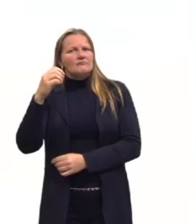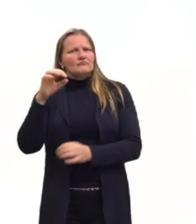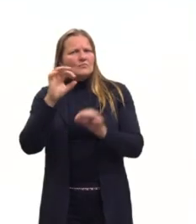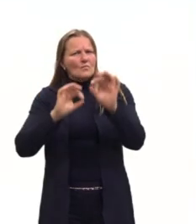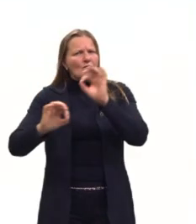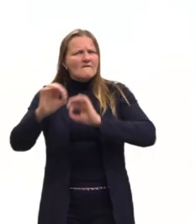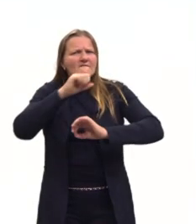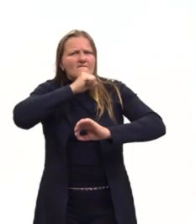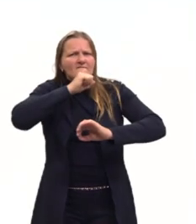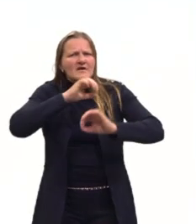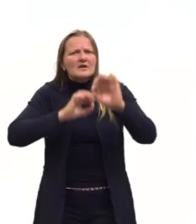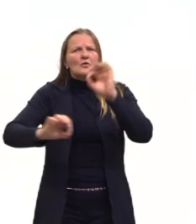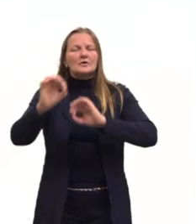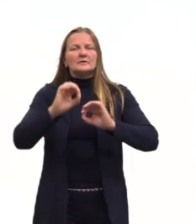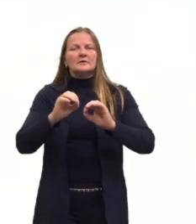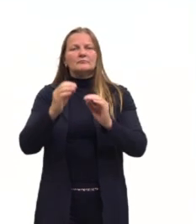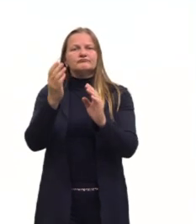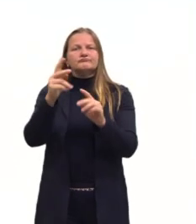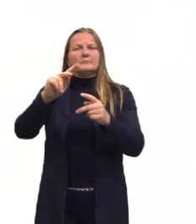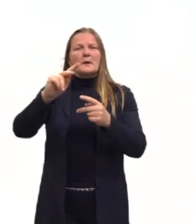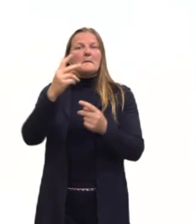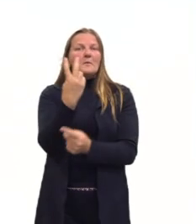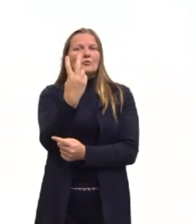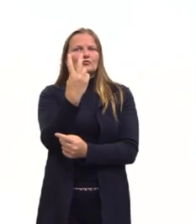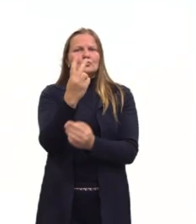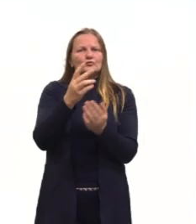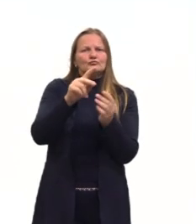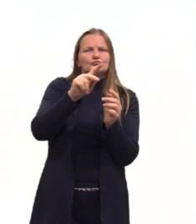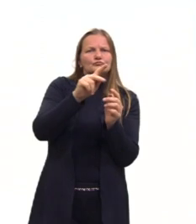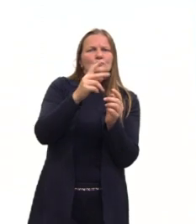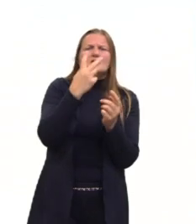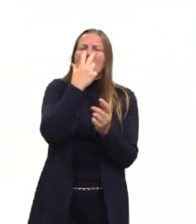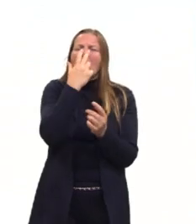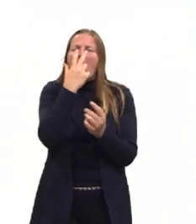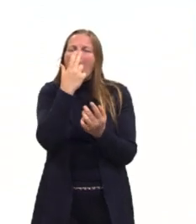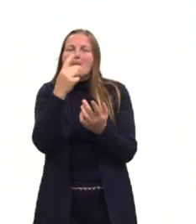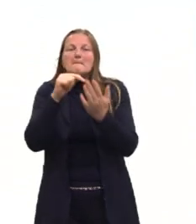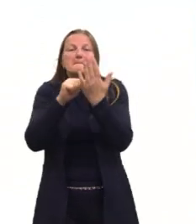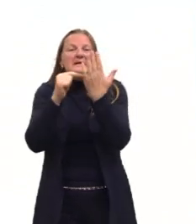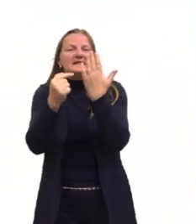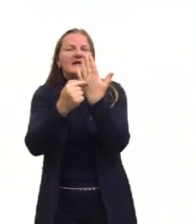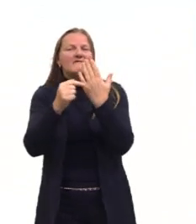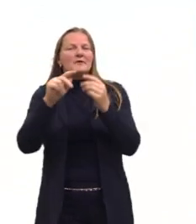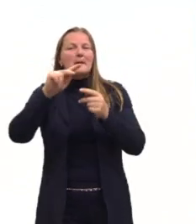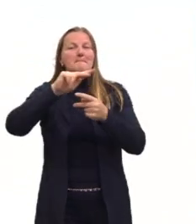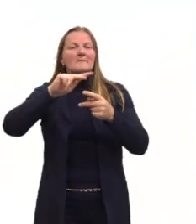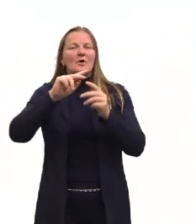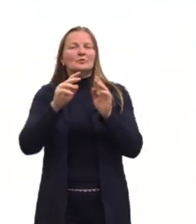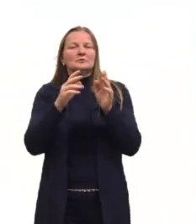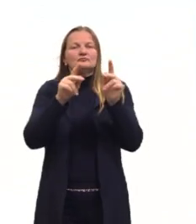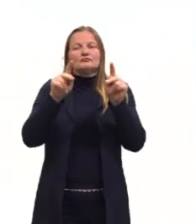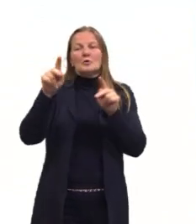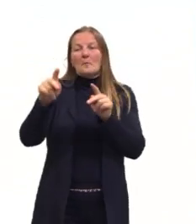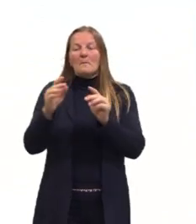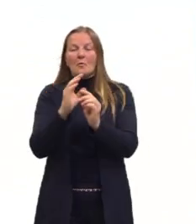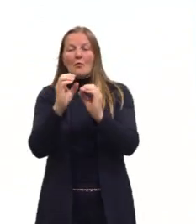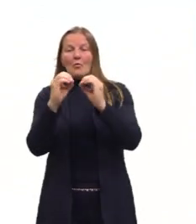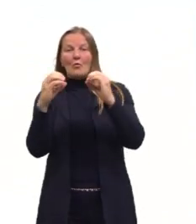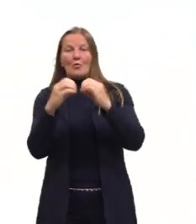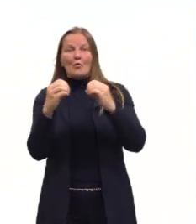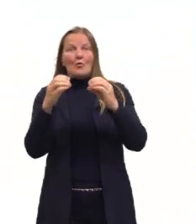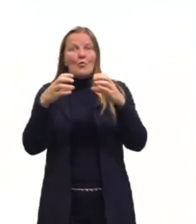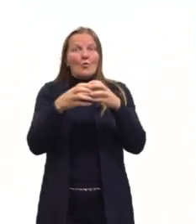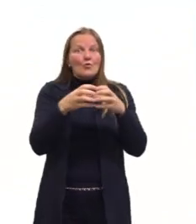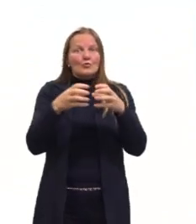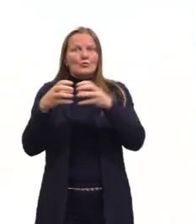primeiro é uma ordem bipolar Nós temos dois polos né Nós temos dois polos sócio-econômico um é a